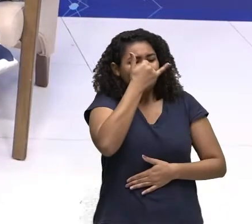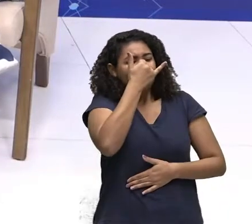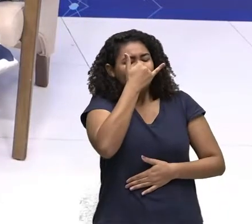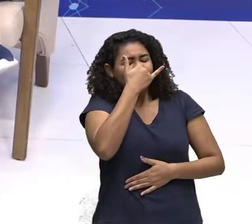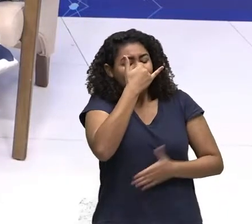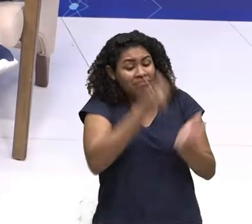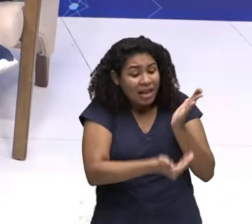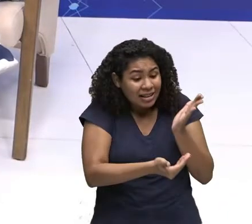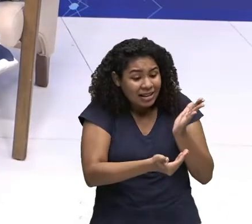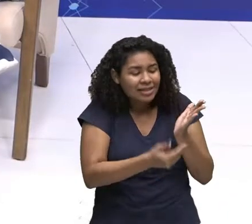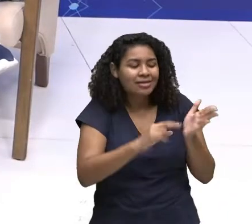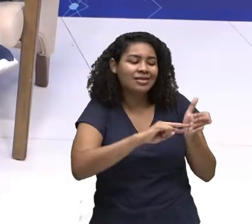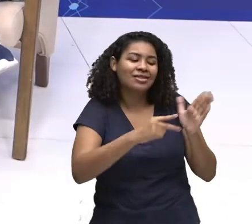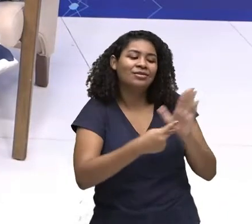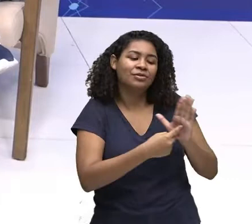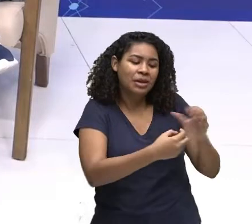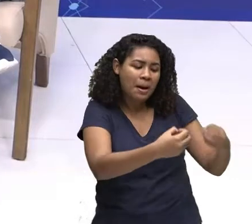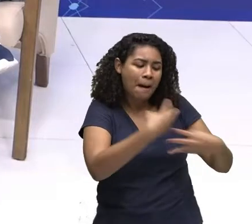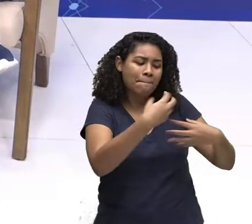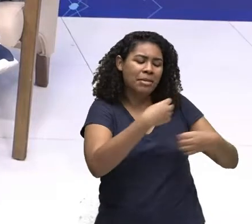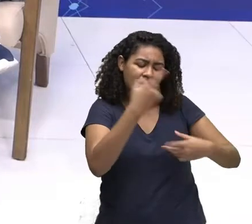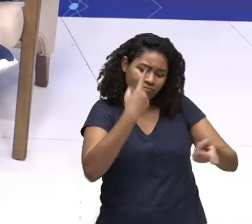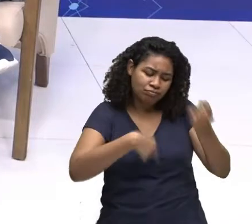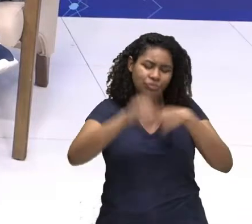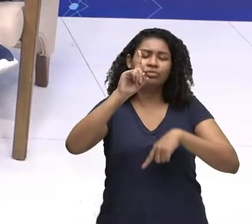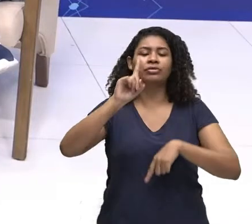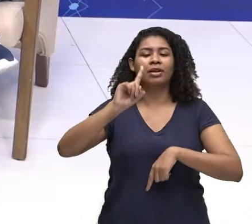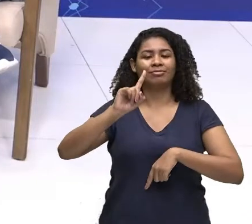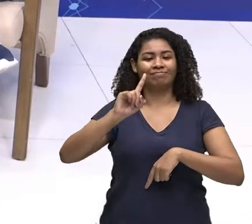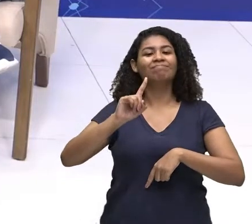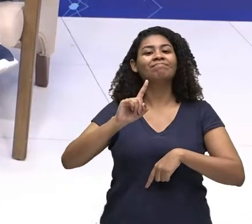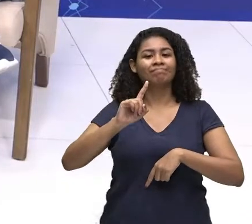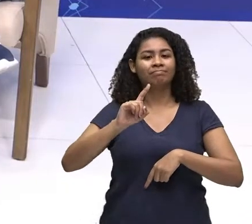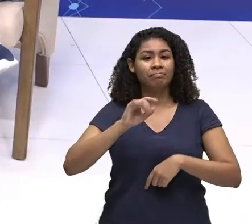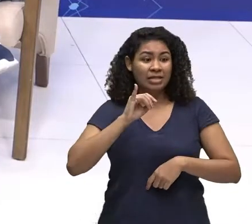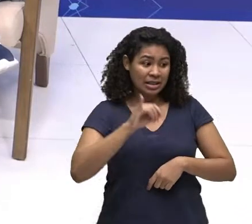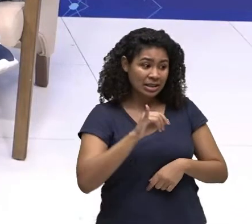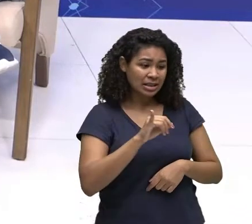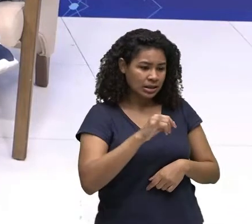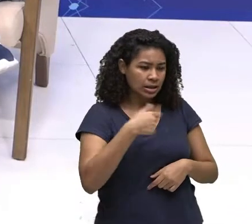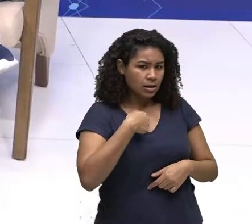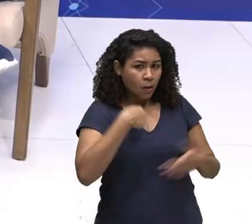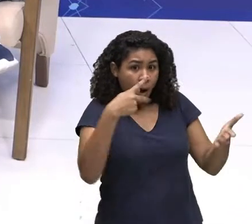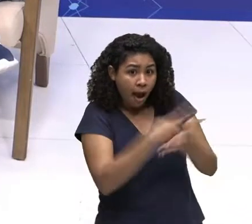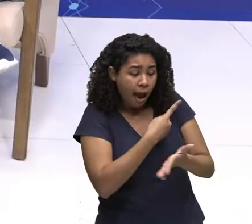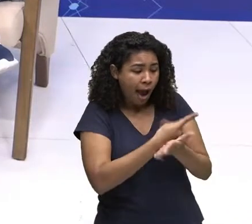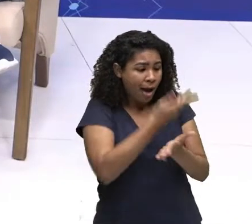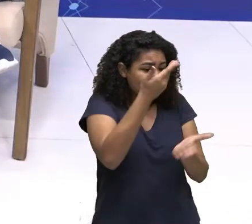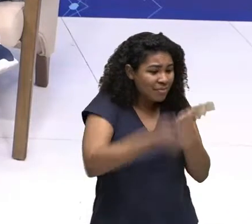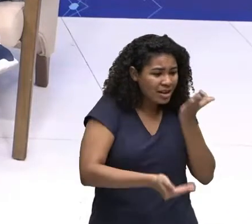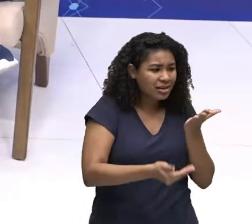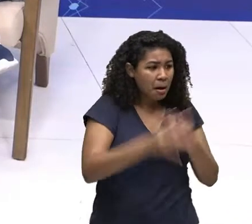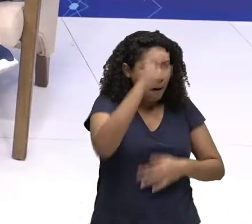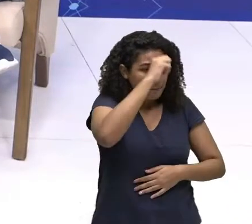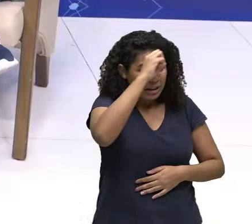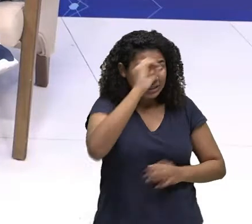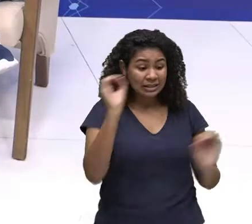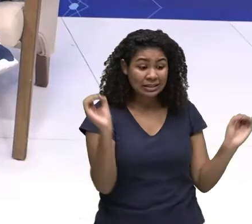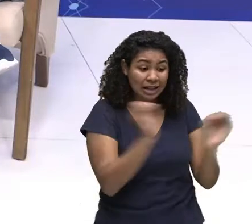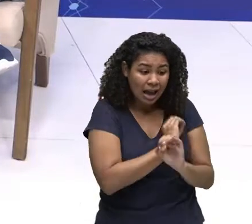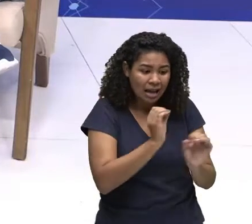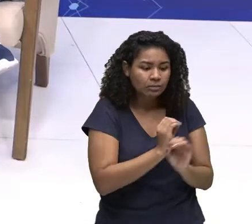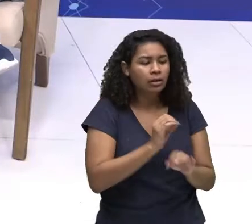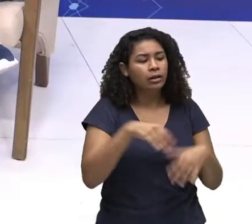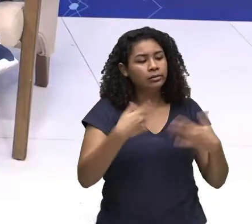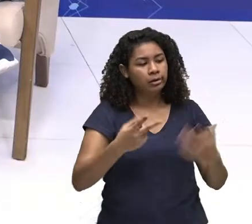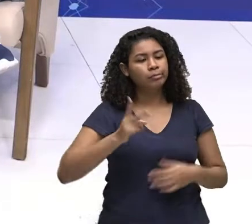é um professor. E se a gente não aprender a aprender com ele, a gente está fadado a sempre cair no mesmo buraco, a